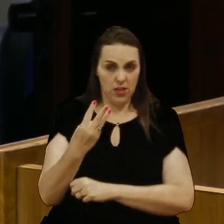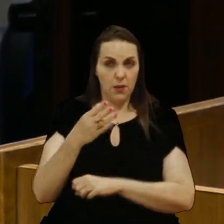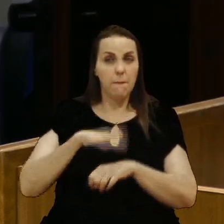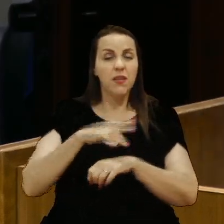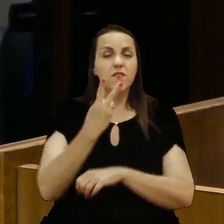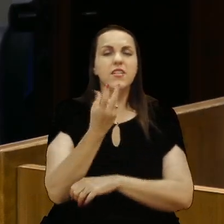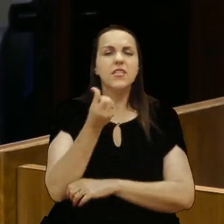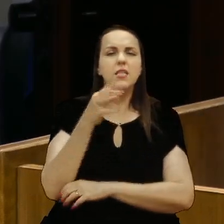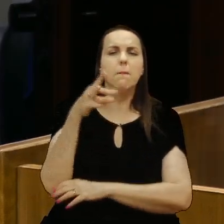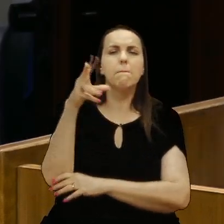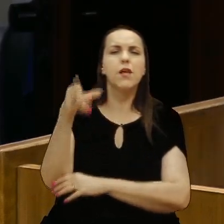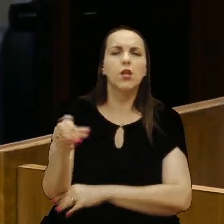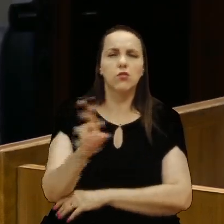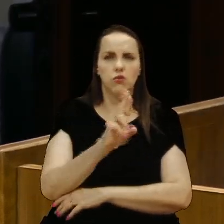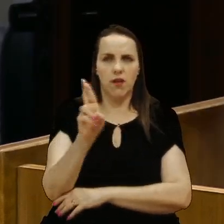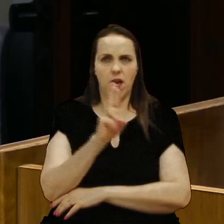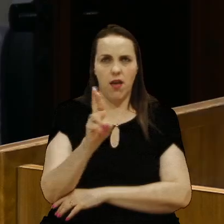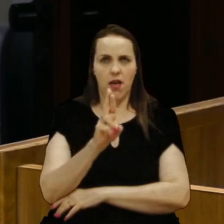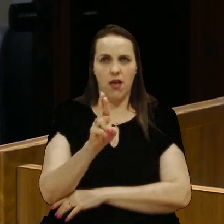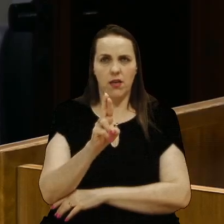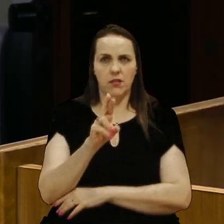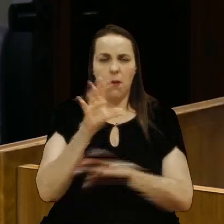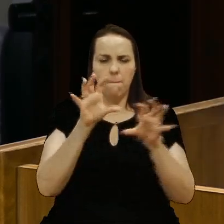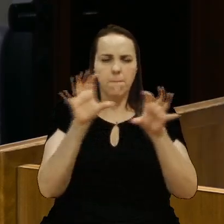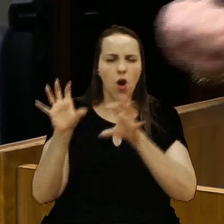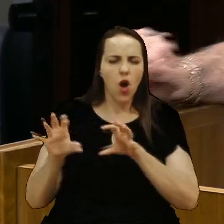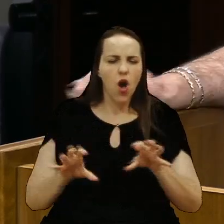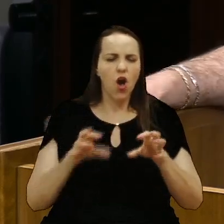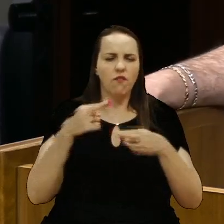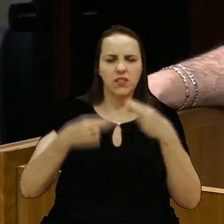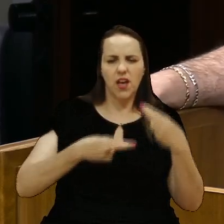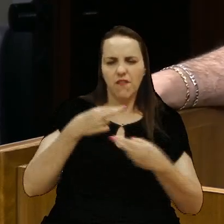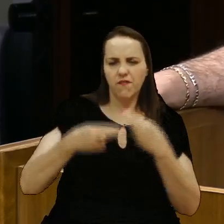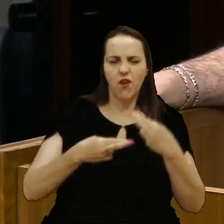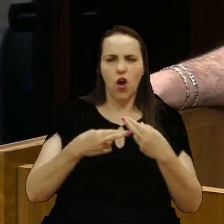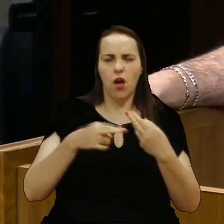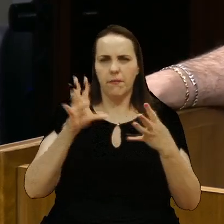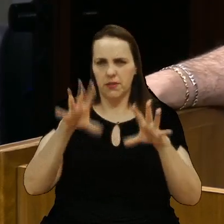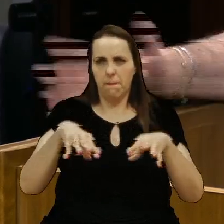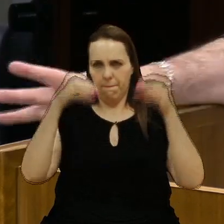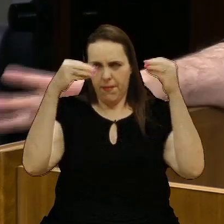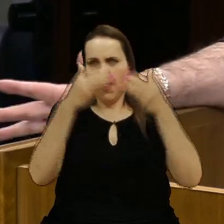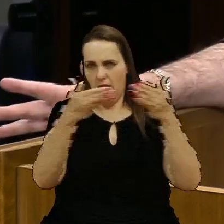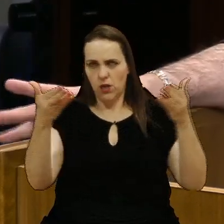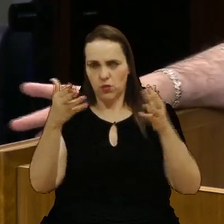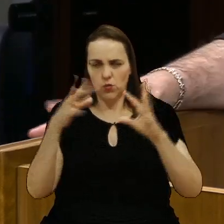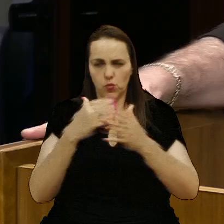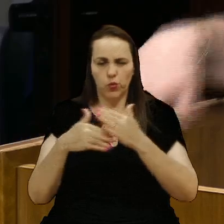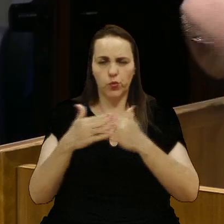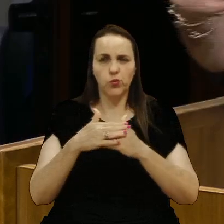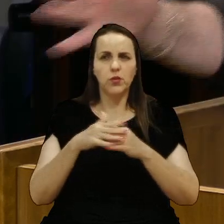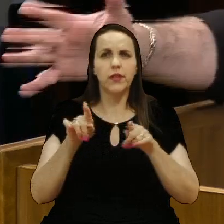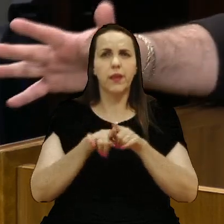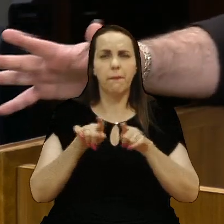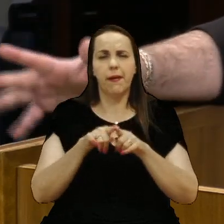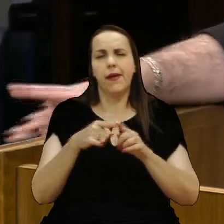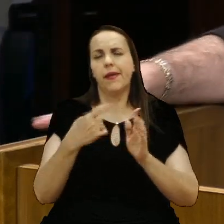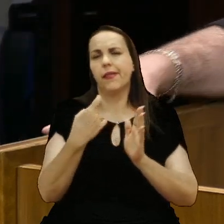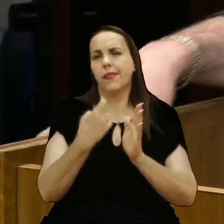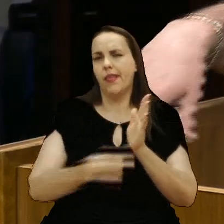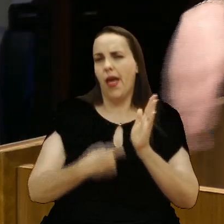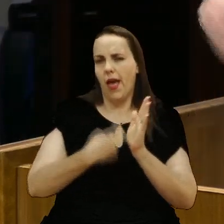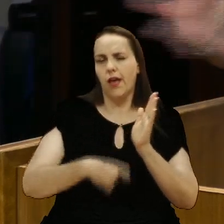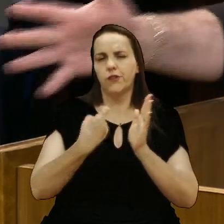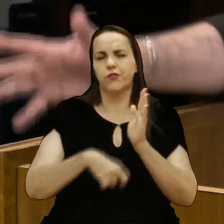milhões de reais em imóveis e reformas nos palácios. Sem falar na taxação de blusinha, de